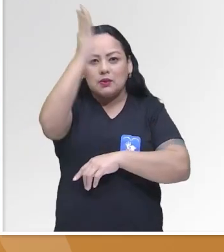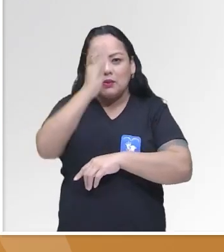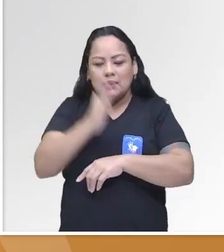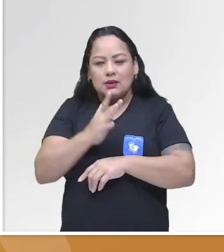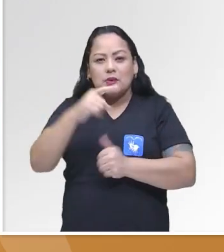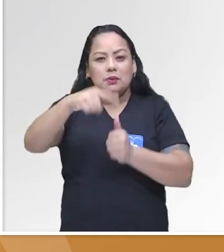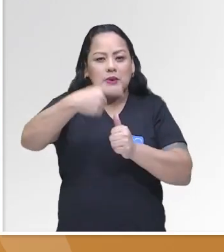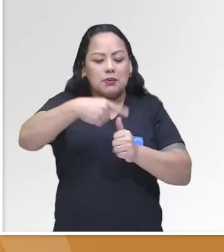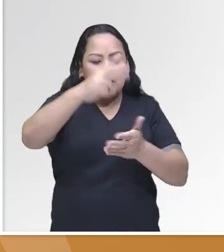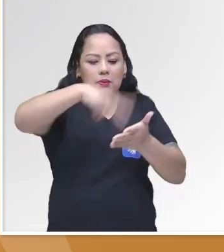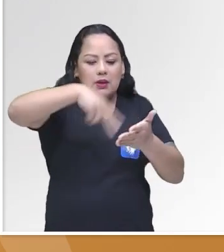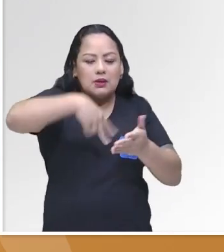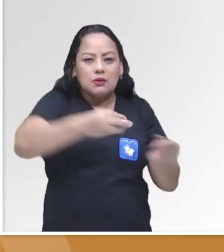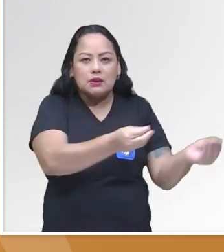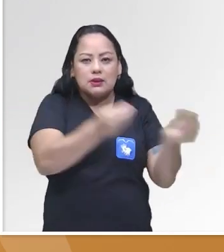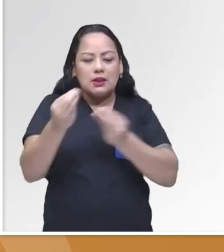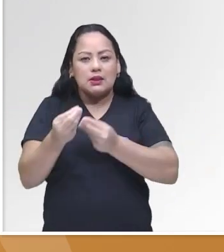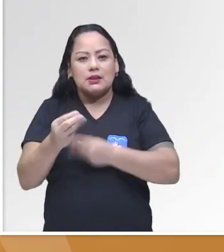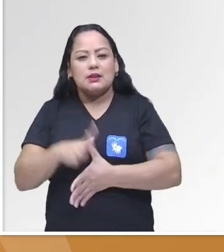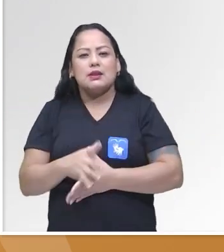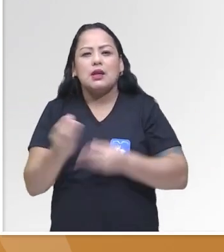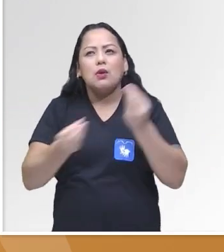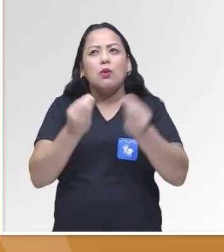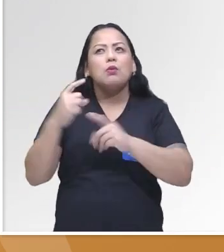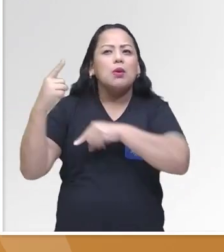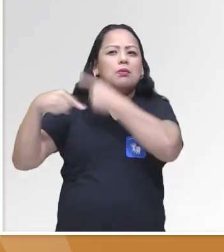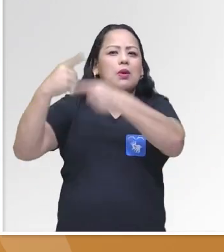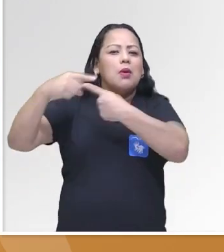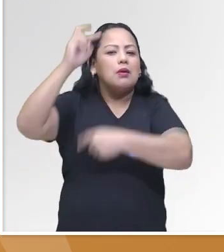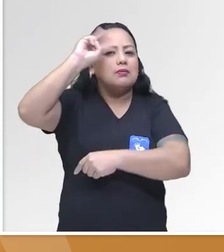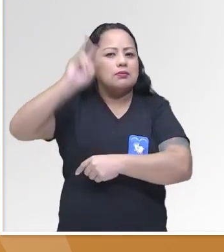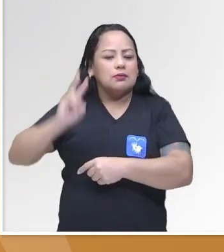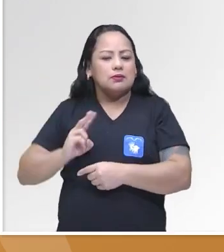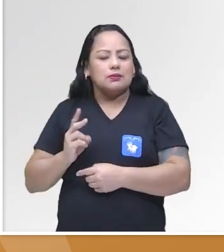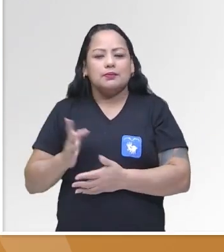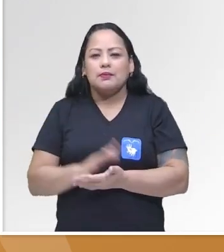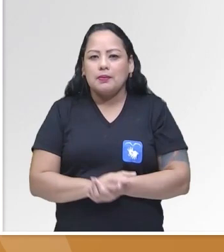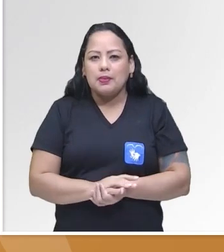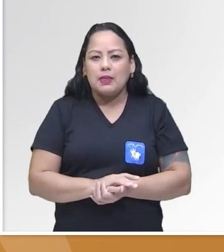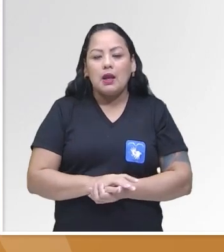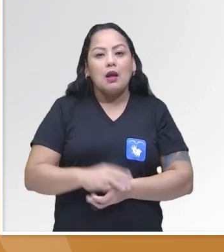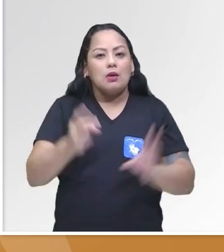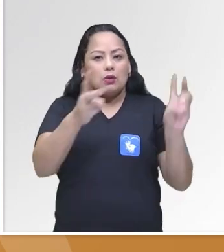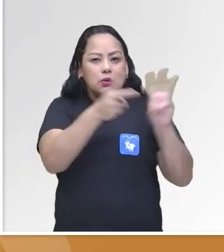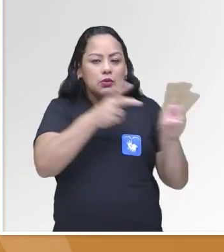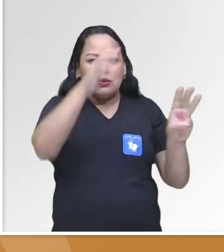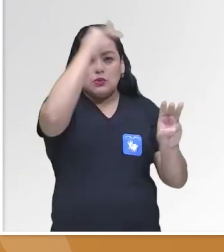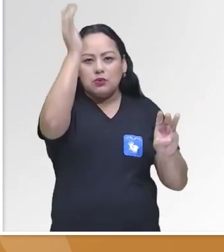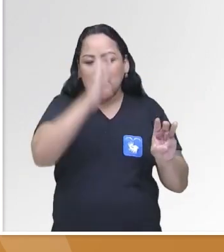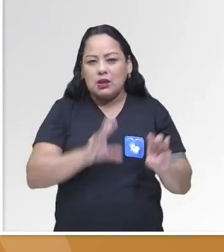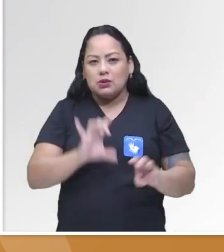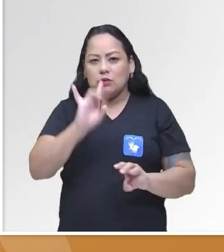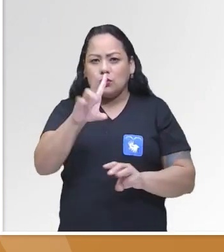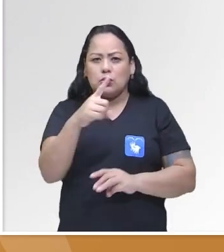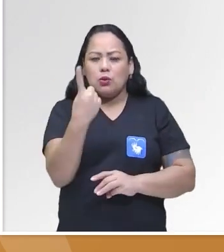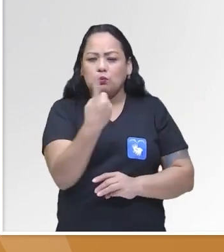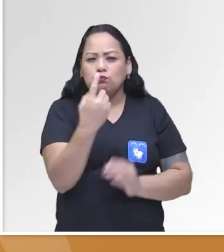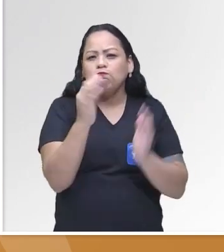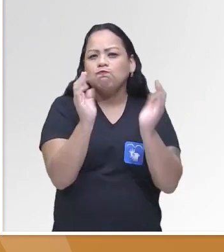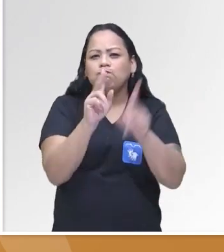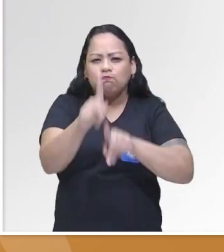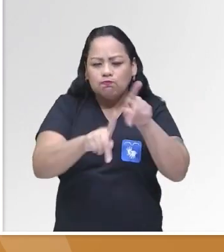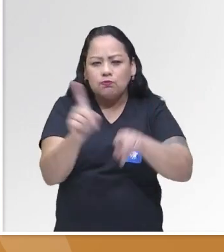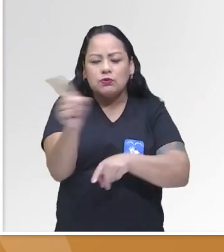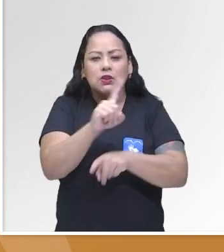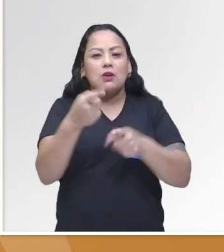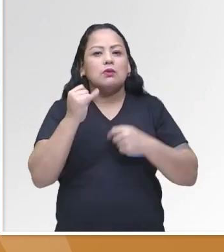primeiro uma leitura para trazer um recorte histórico para vocês. Vamos lá? Os índios do Brasil não formam um só povo. Lembre-se